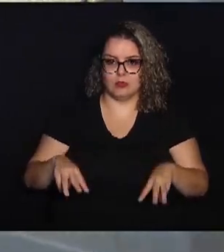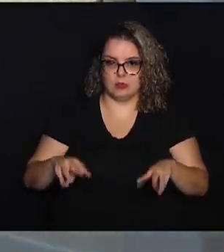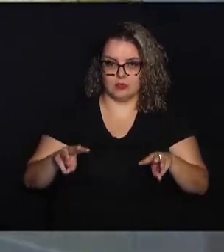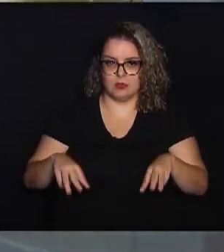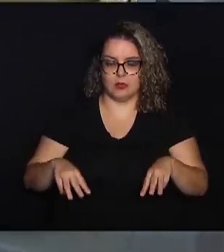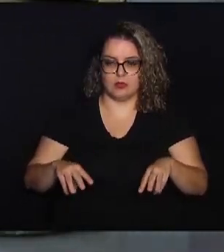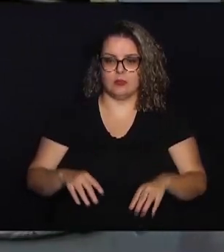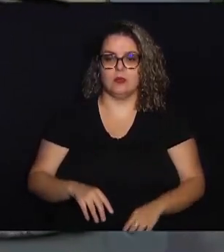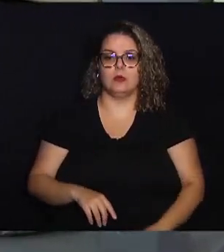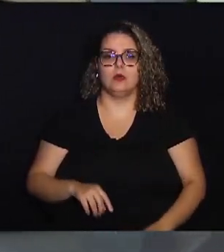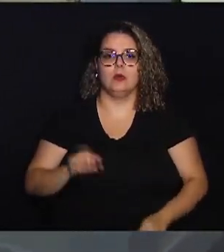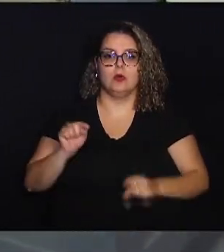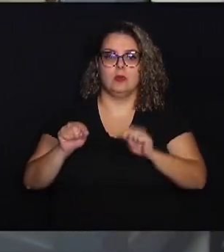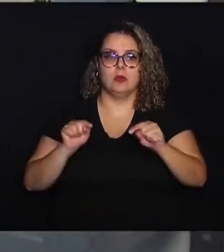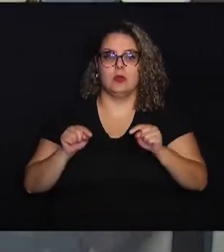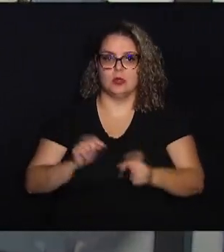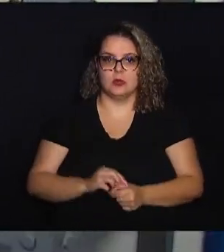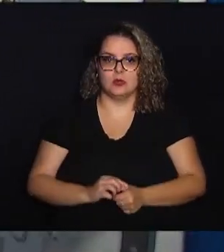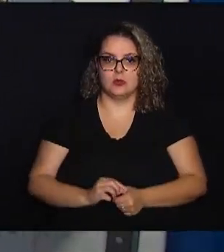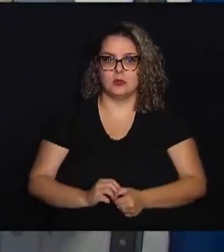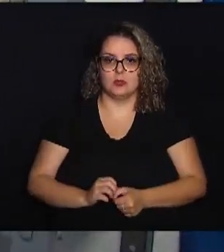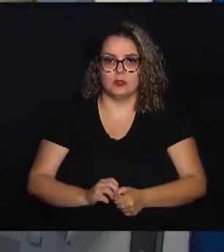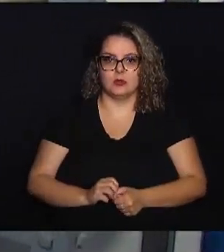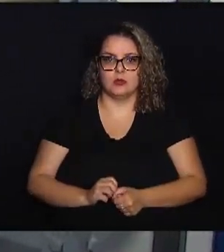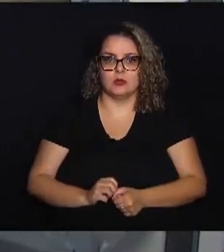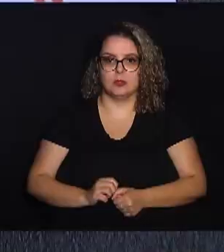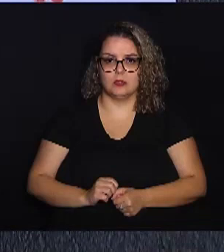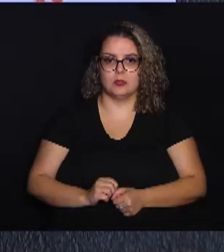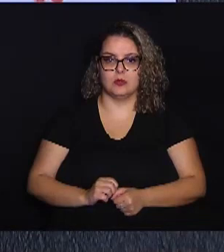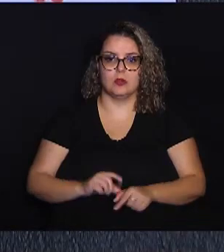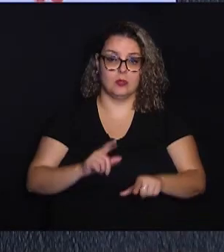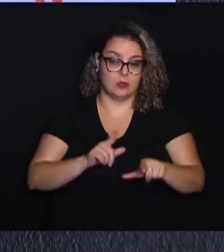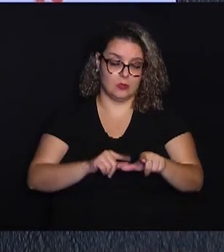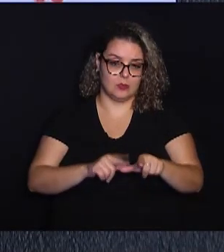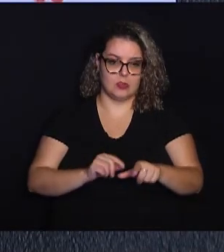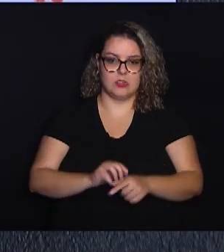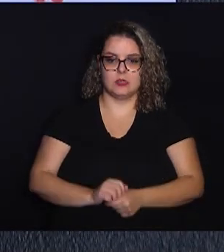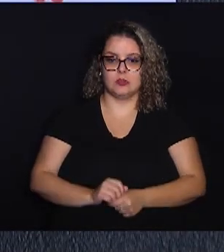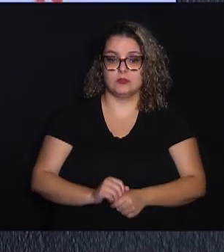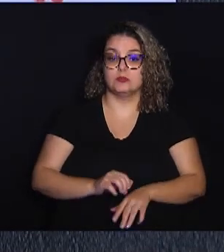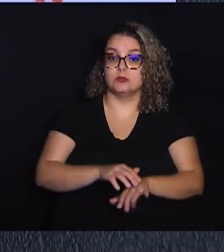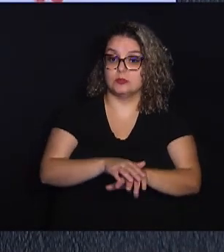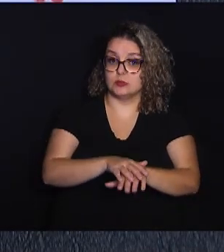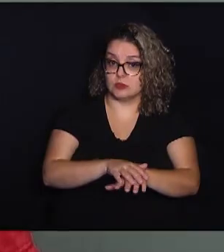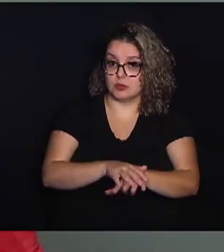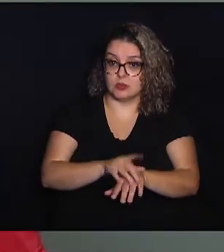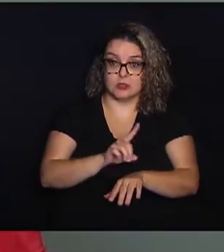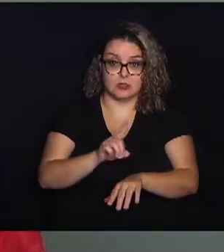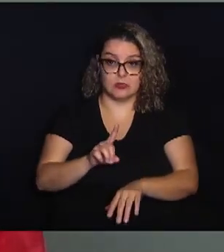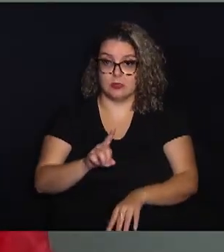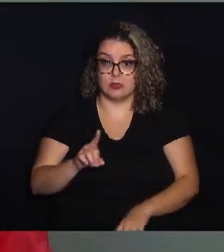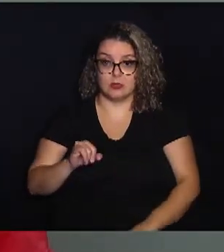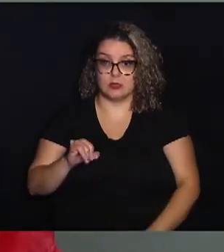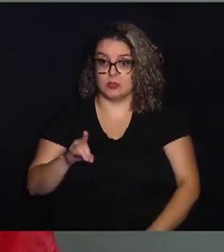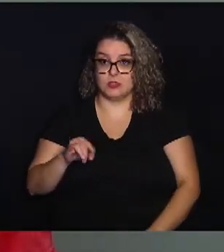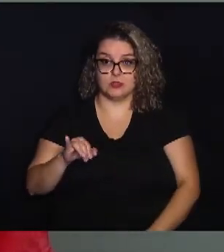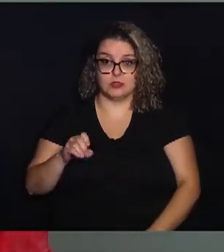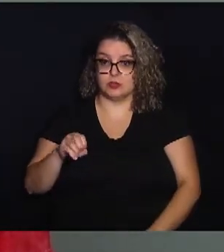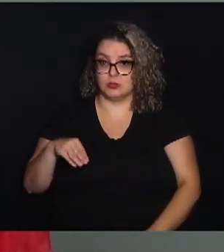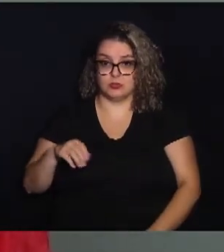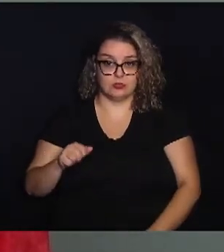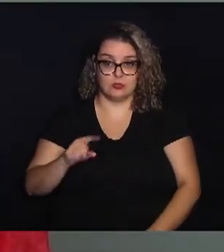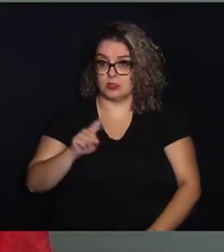dos pontinhos braille, vai surgindo aqui com as letras. O braille não é um idioma. O braille não é uma